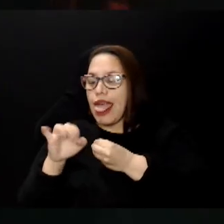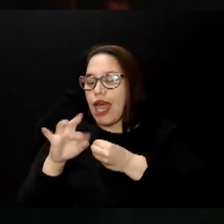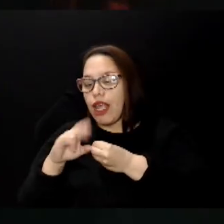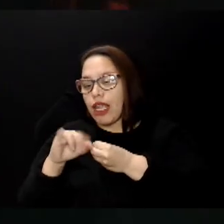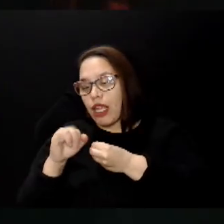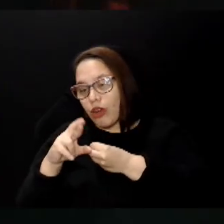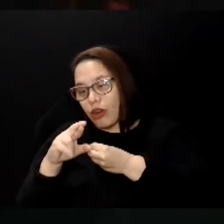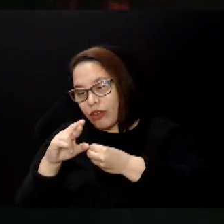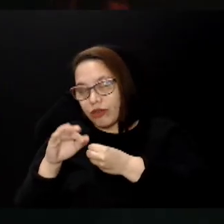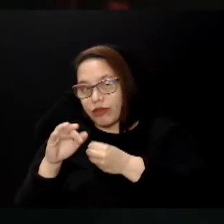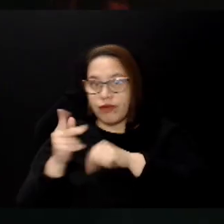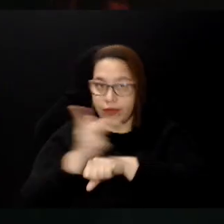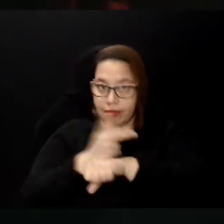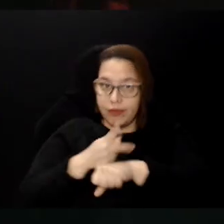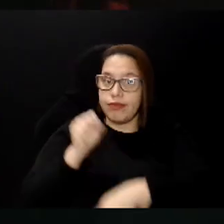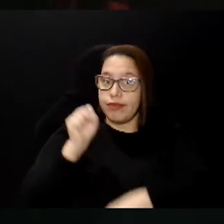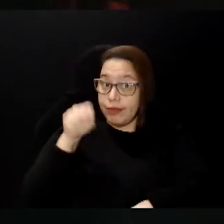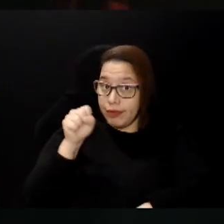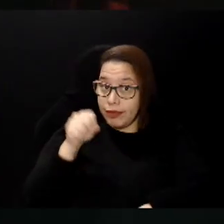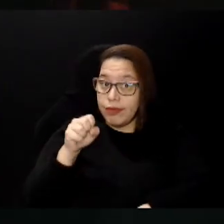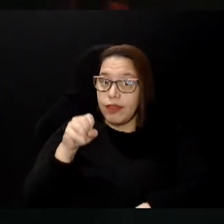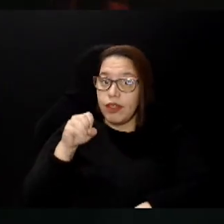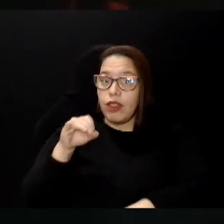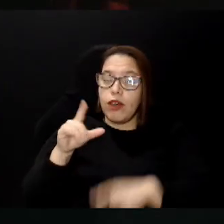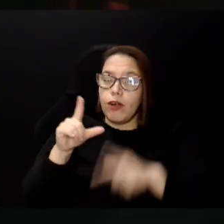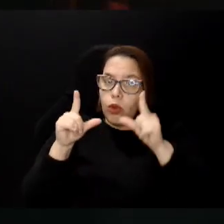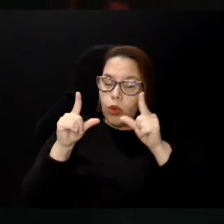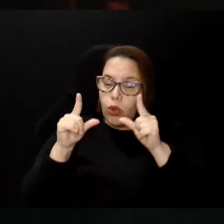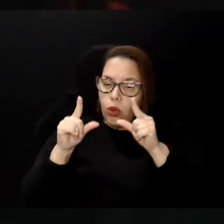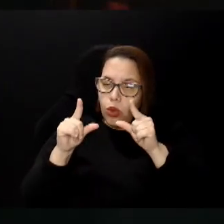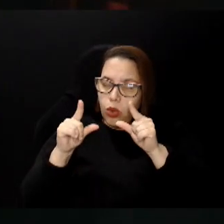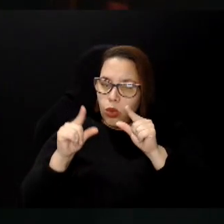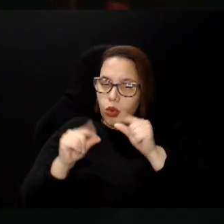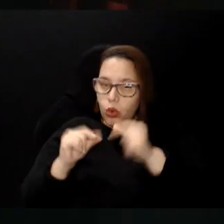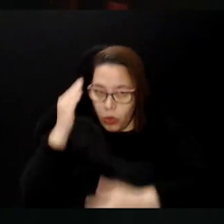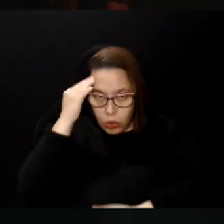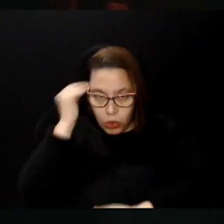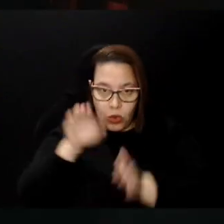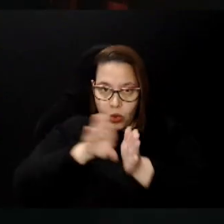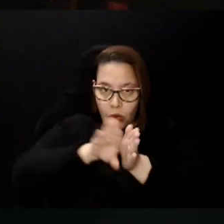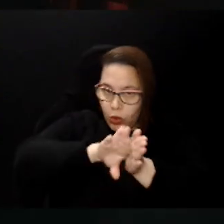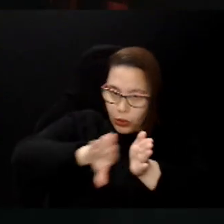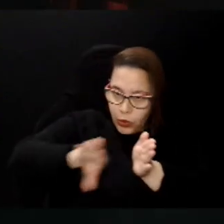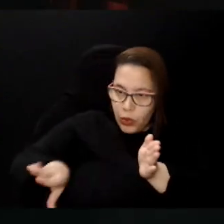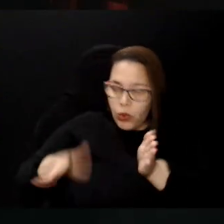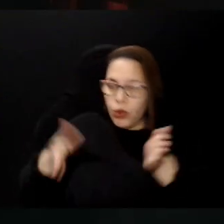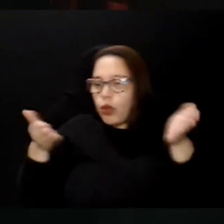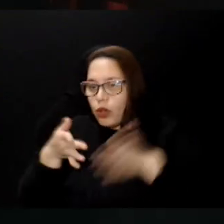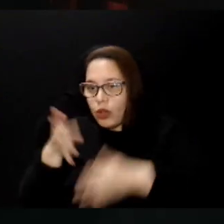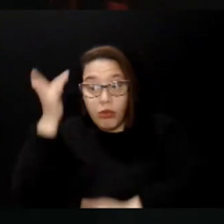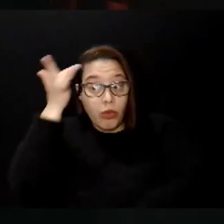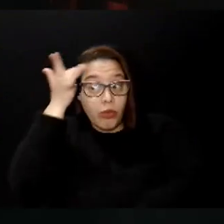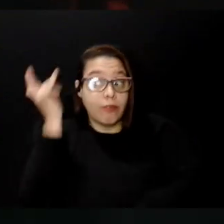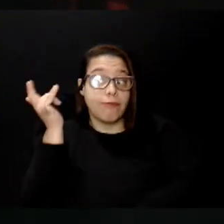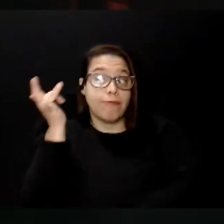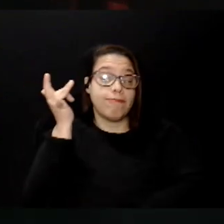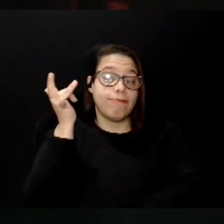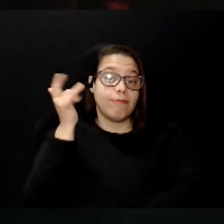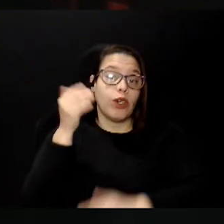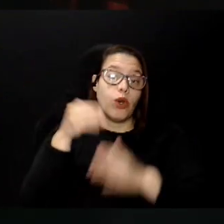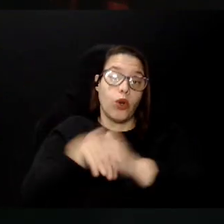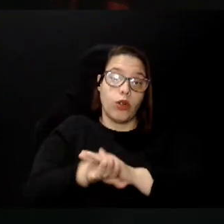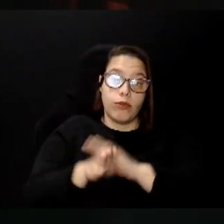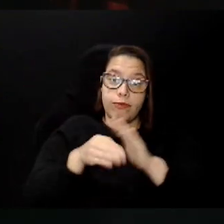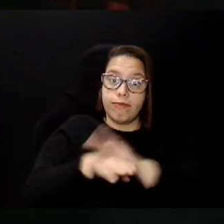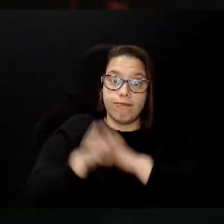Claro que tem. É só ir minimizando, sabe? Deixando de lado um pouquinho hoje, um pouquinho amanhã. A gente se acostuma. O cérebro se acostuma com tudo